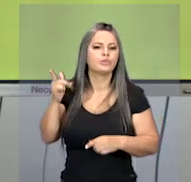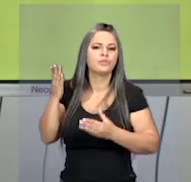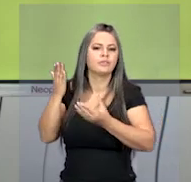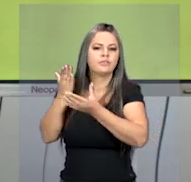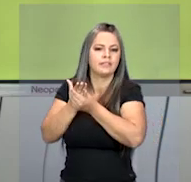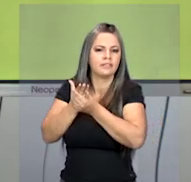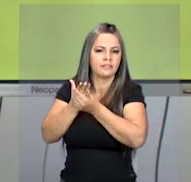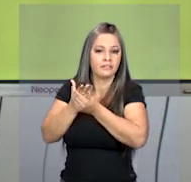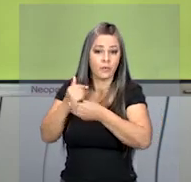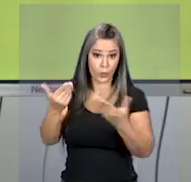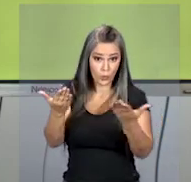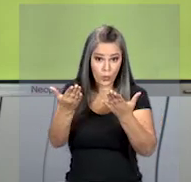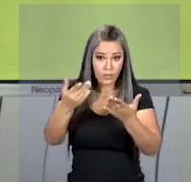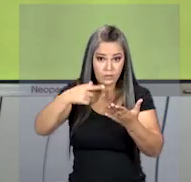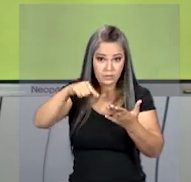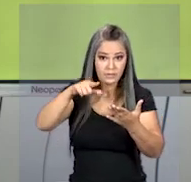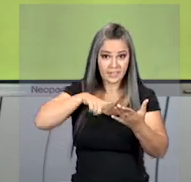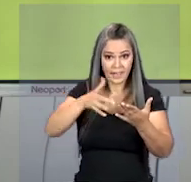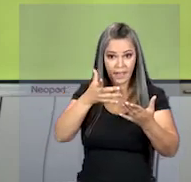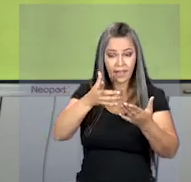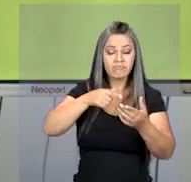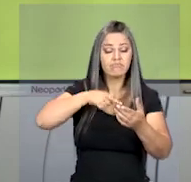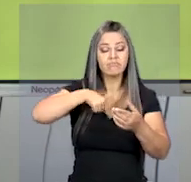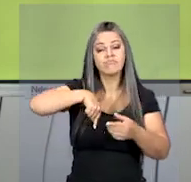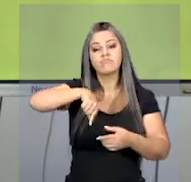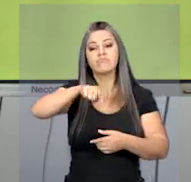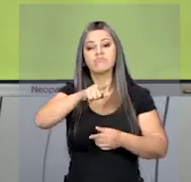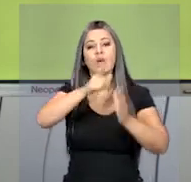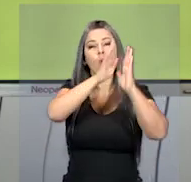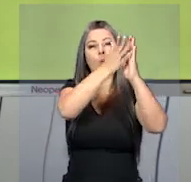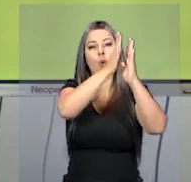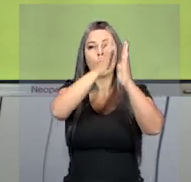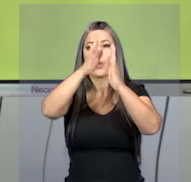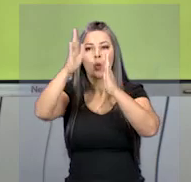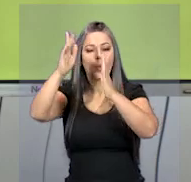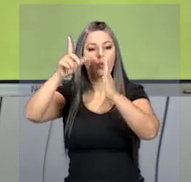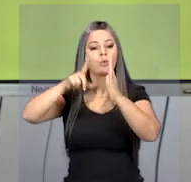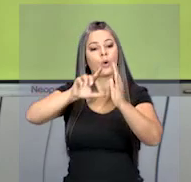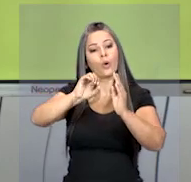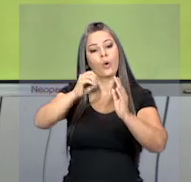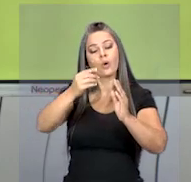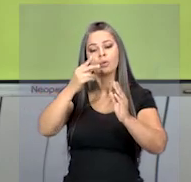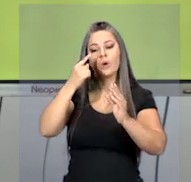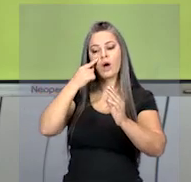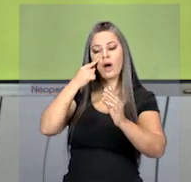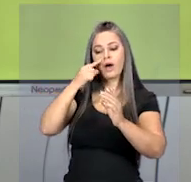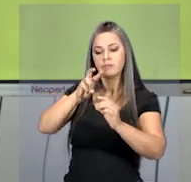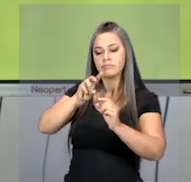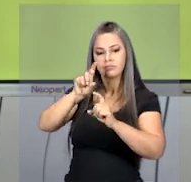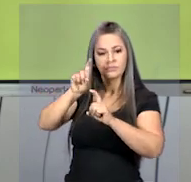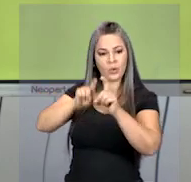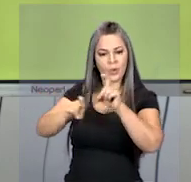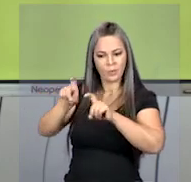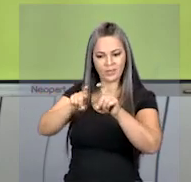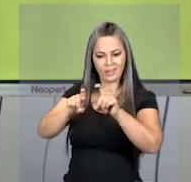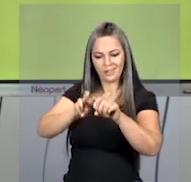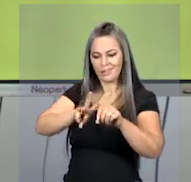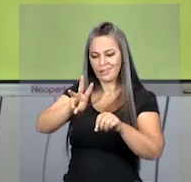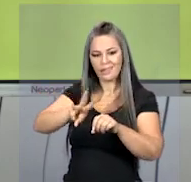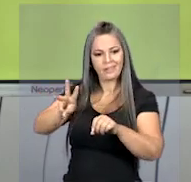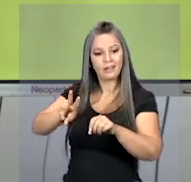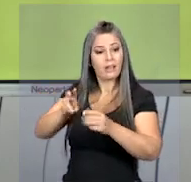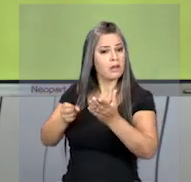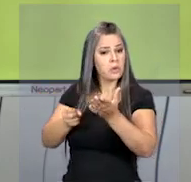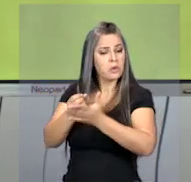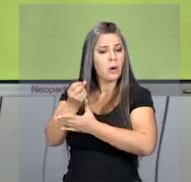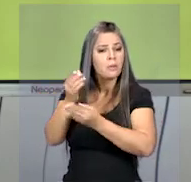vai numa banca de revista, você vai num sebo, você vai numa livraria ou num site e compra um livro. É mais fácil hoje em dia ter acesso ao livro,